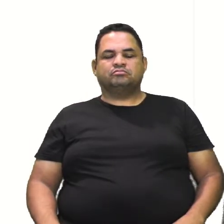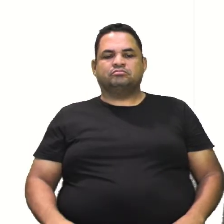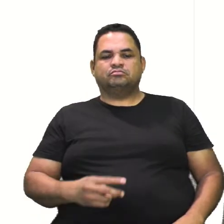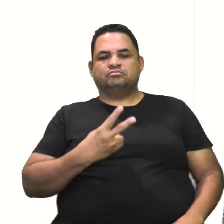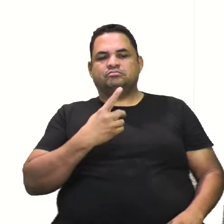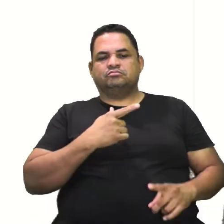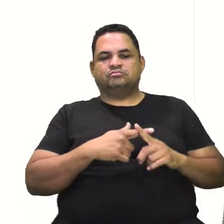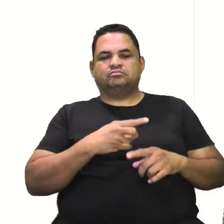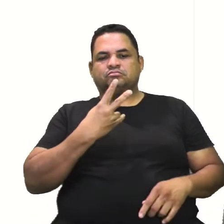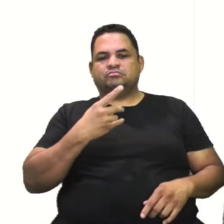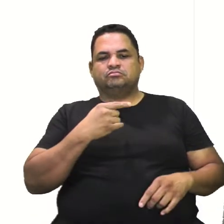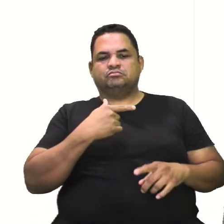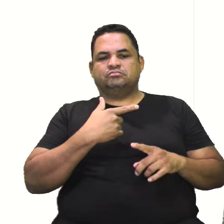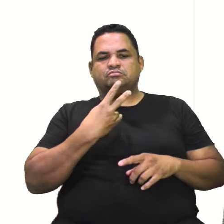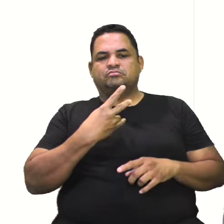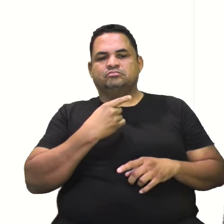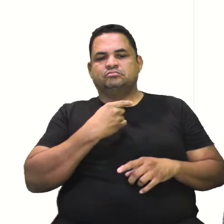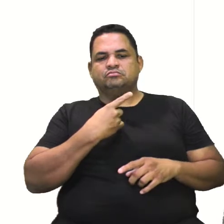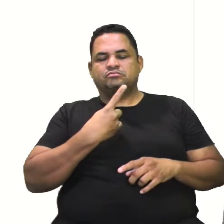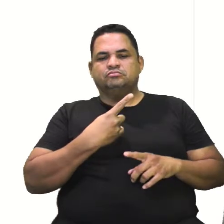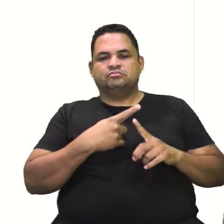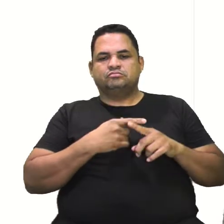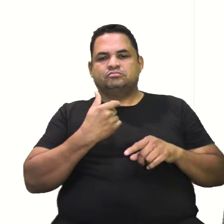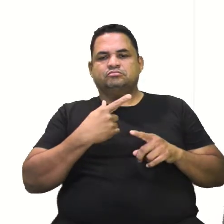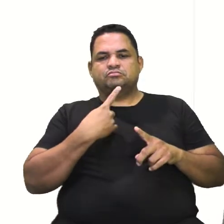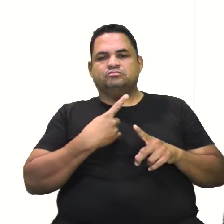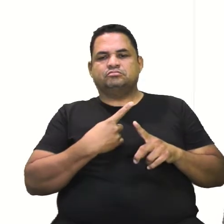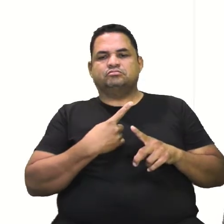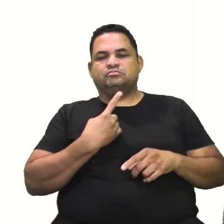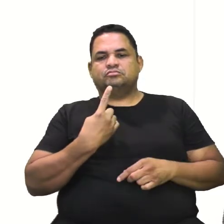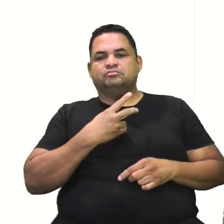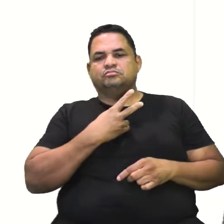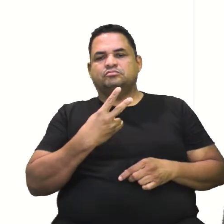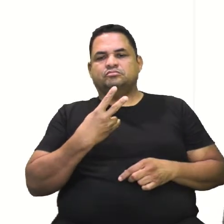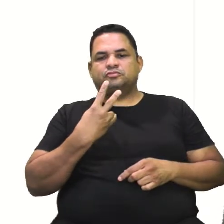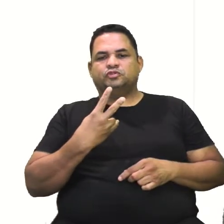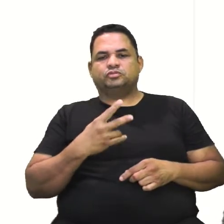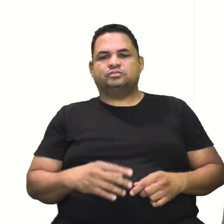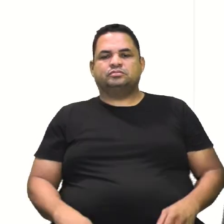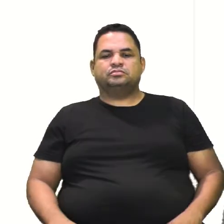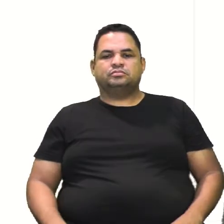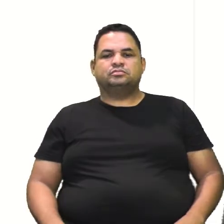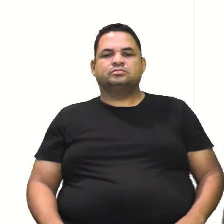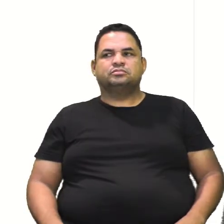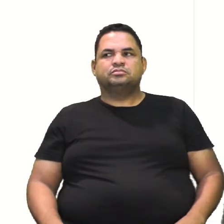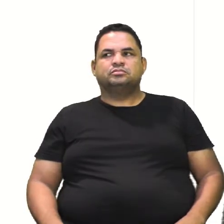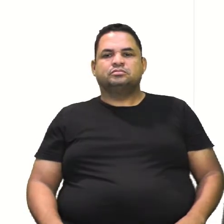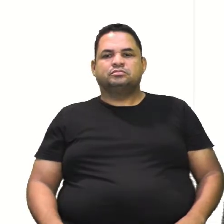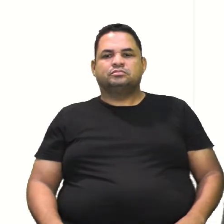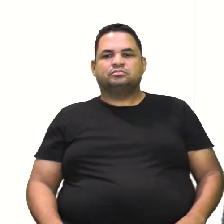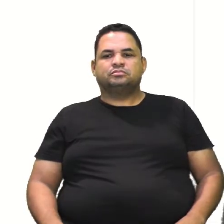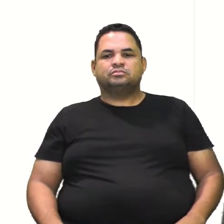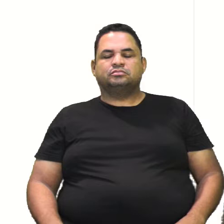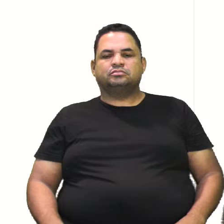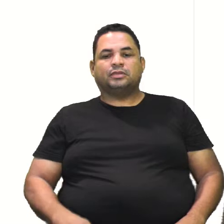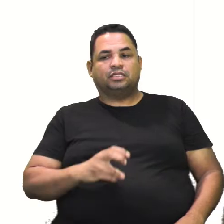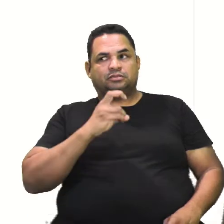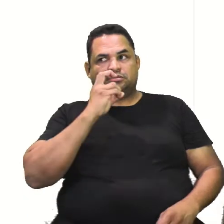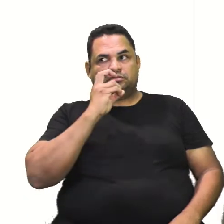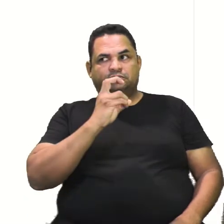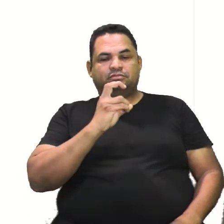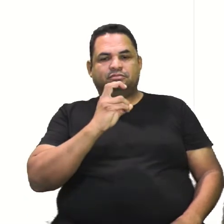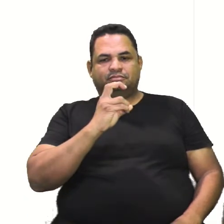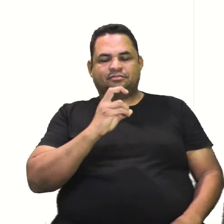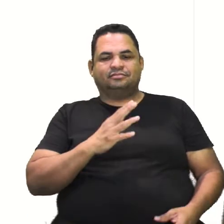de 2 vezes 1, 2 mais 1 vezes 1, 1 mais 2. 2. Sobre... 2 mais 1 mais 2 dá